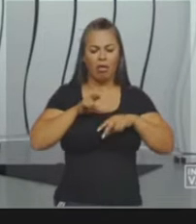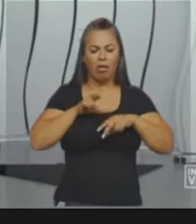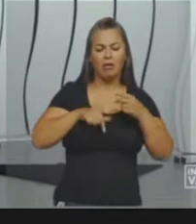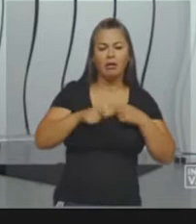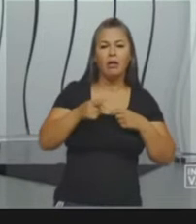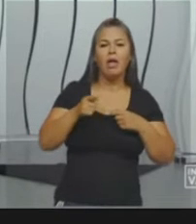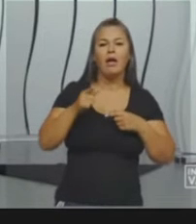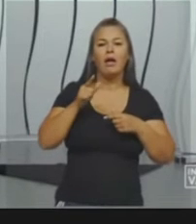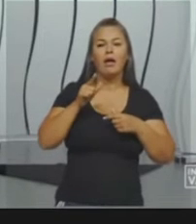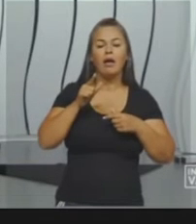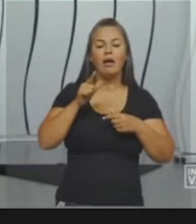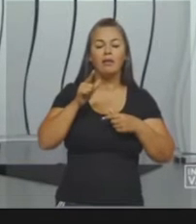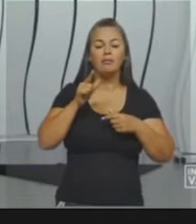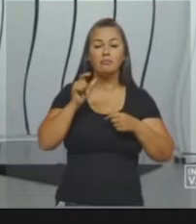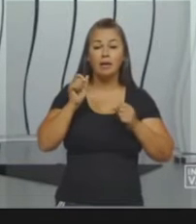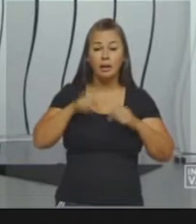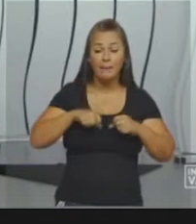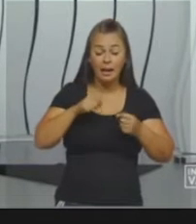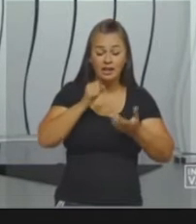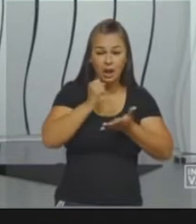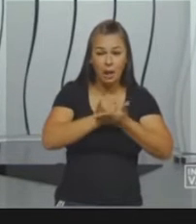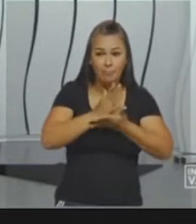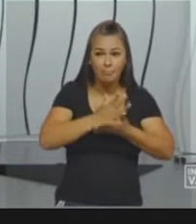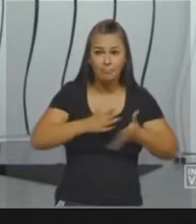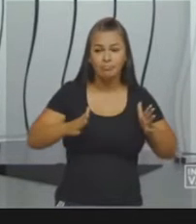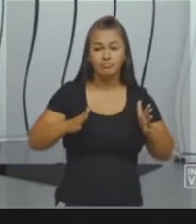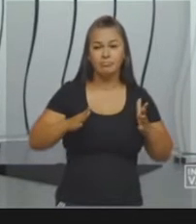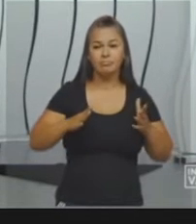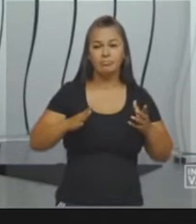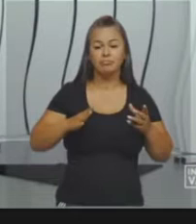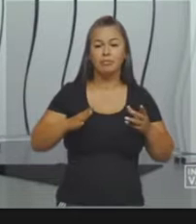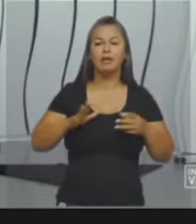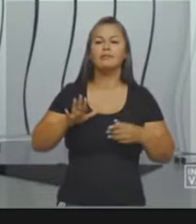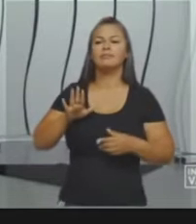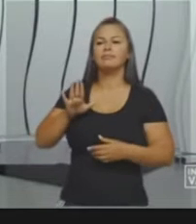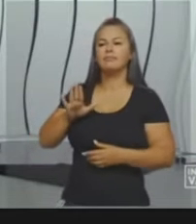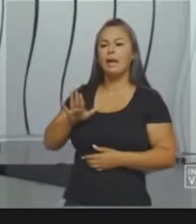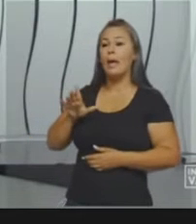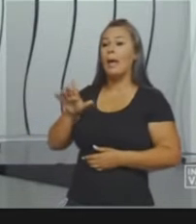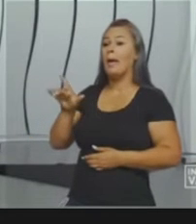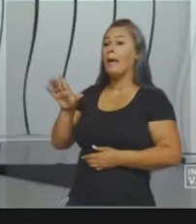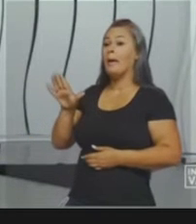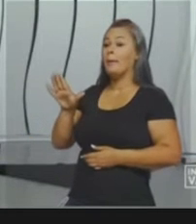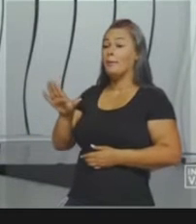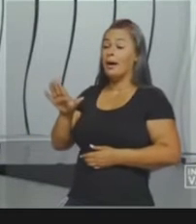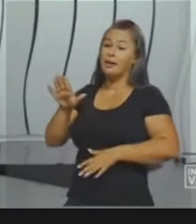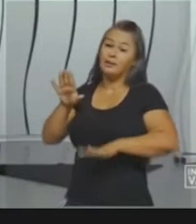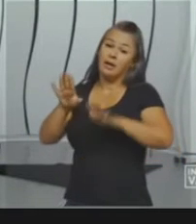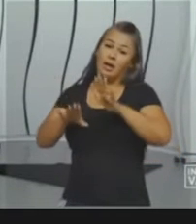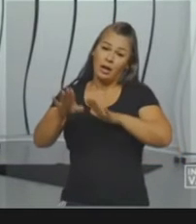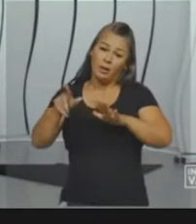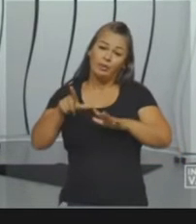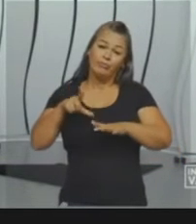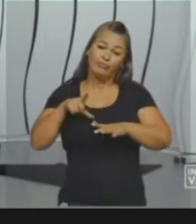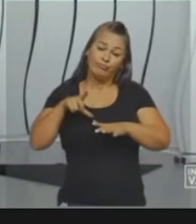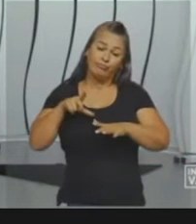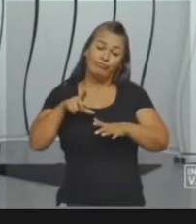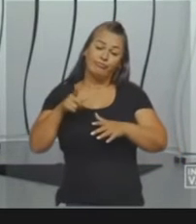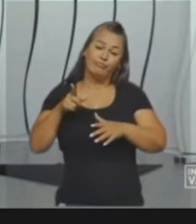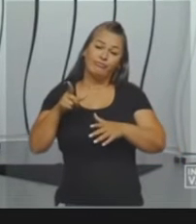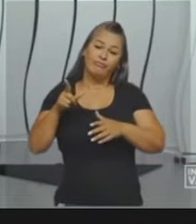doenças. Alguns podem causar doenças. Vamos perder esse preconceito com os coitados dos micro-organismos. É a minoria que faz mal,